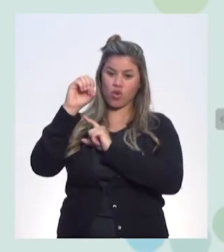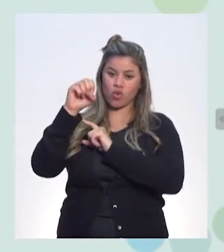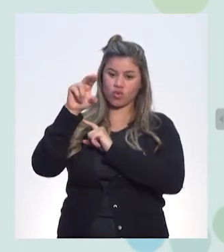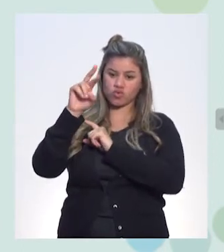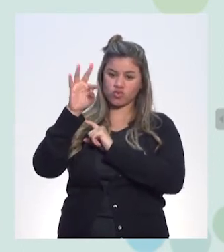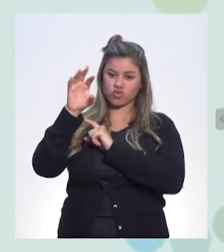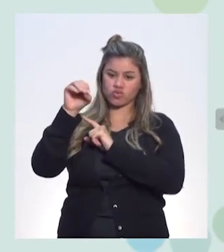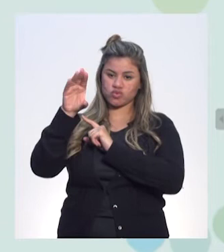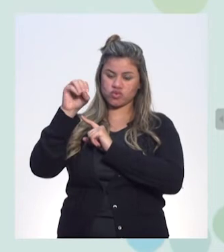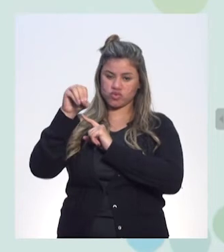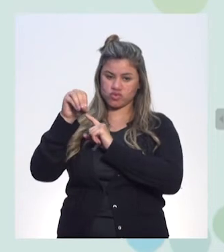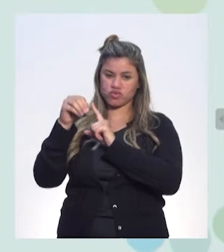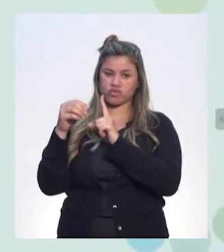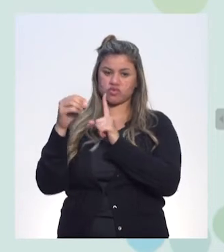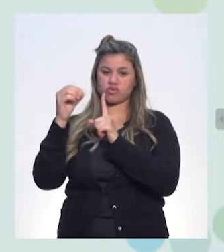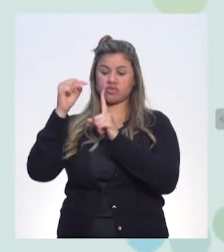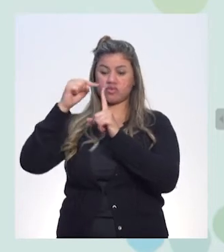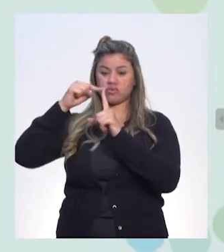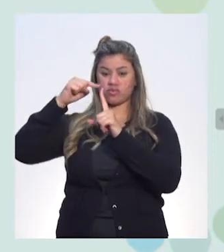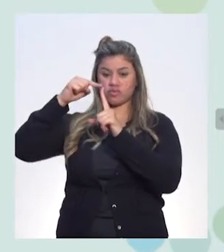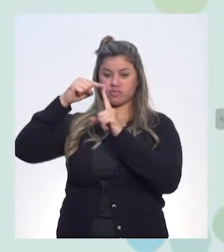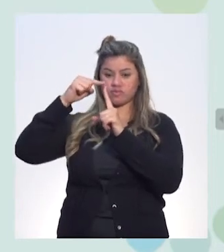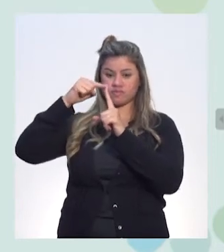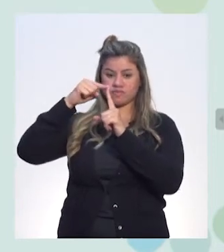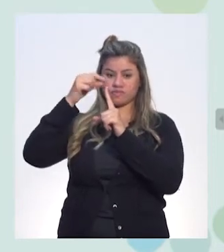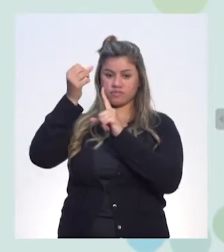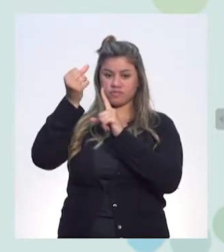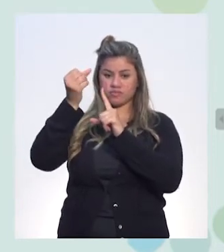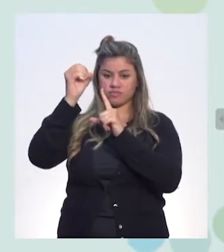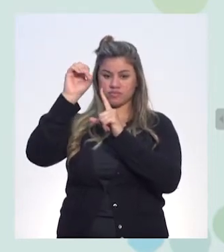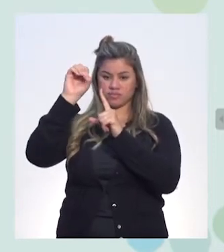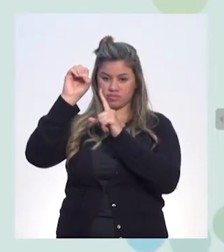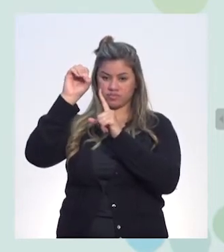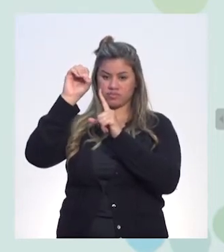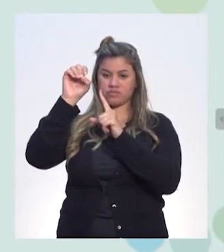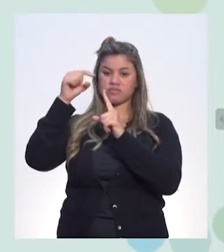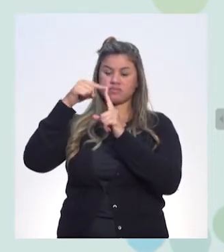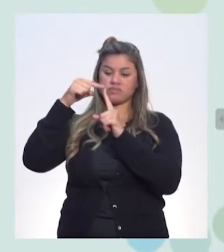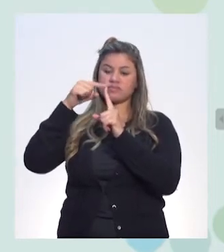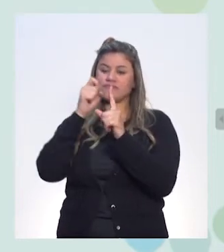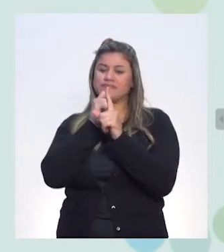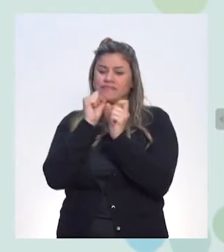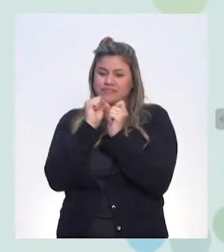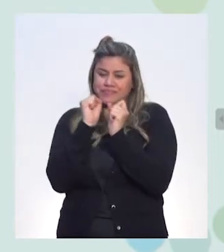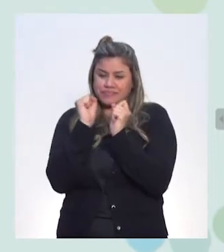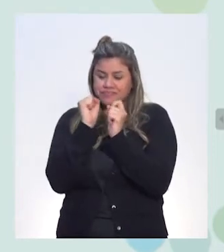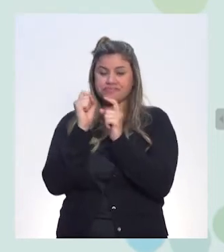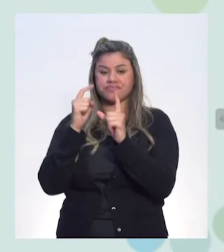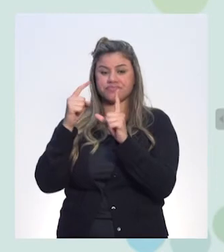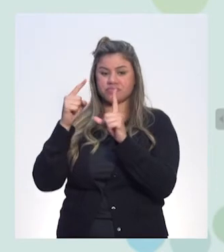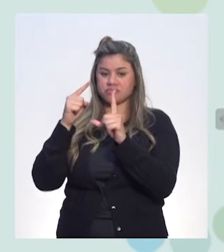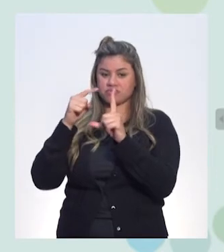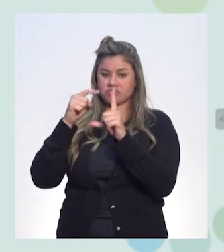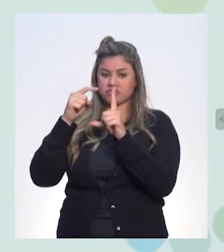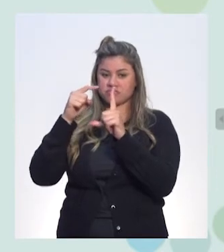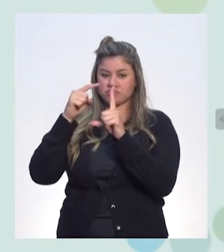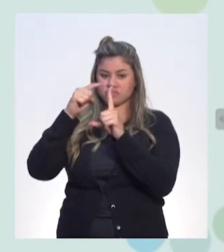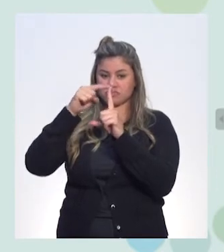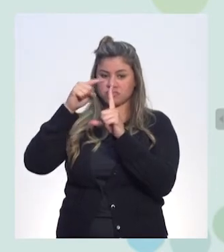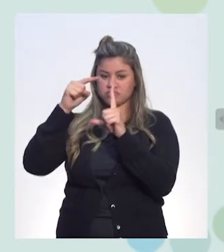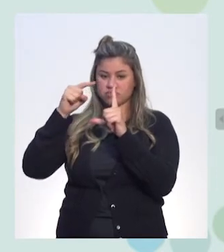depois 60 centímetros está aqui no inverno, depois